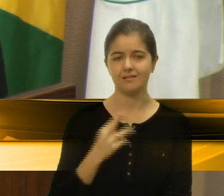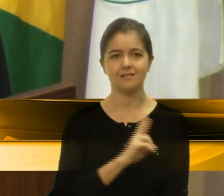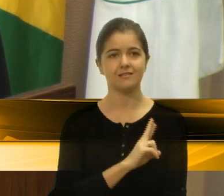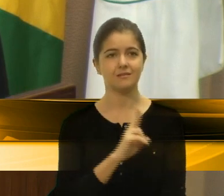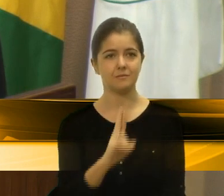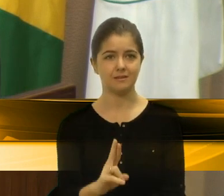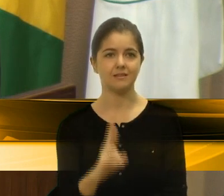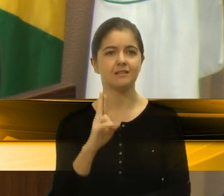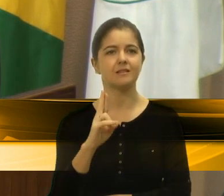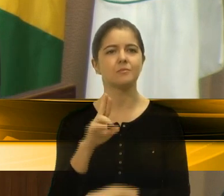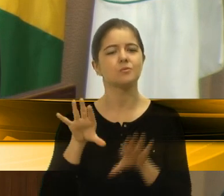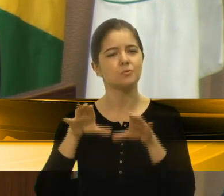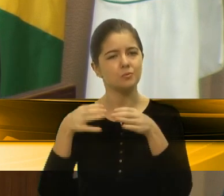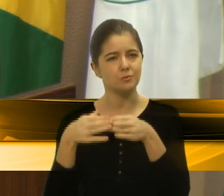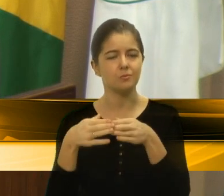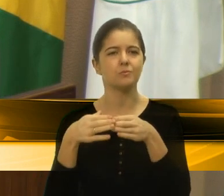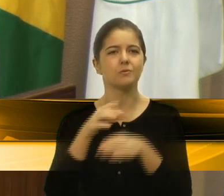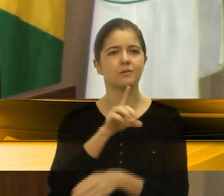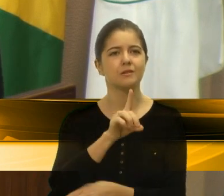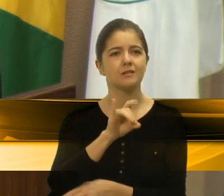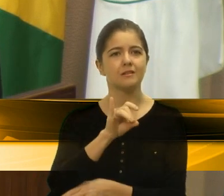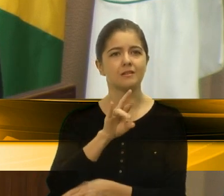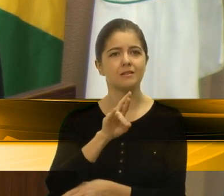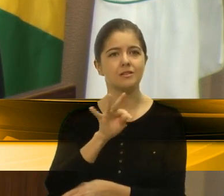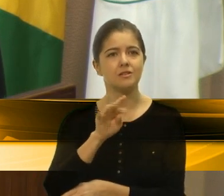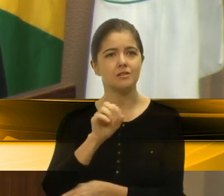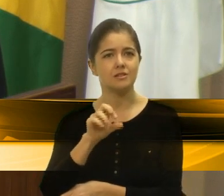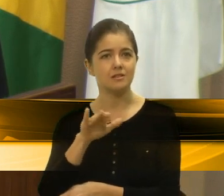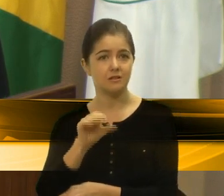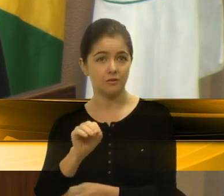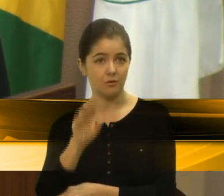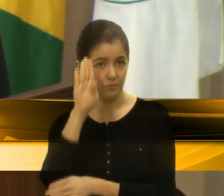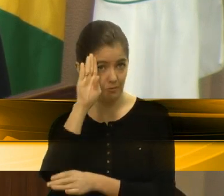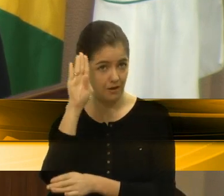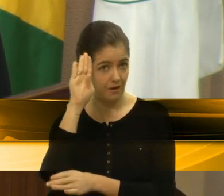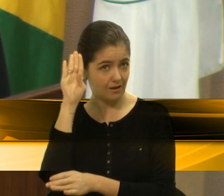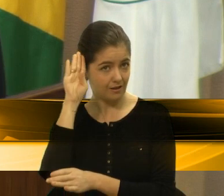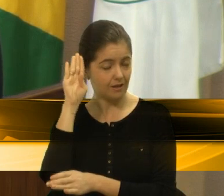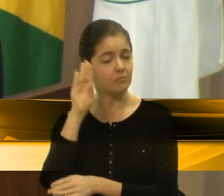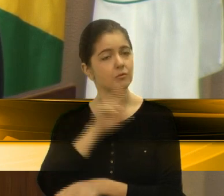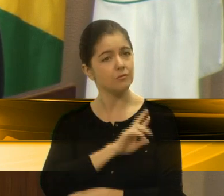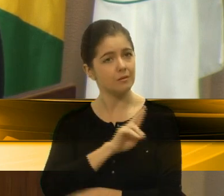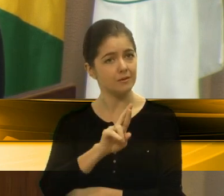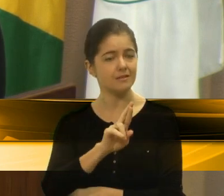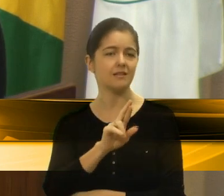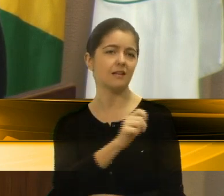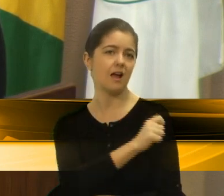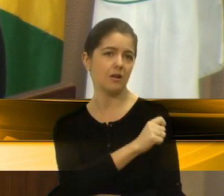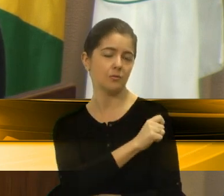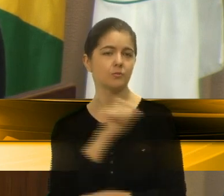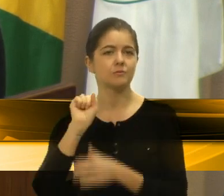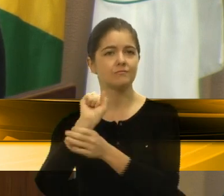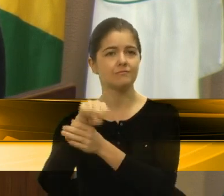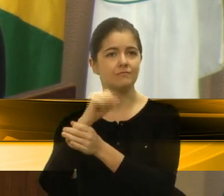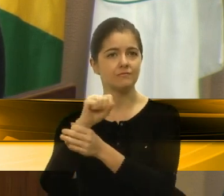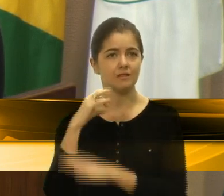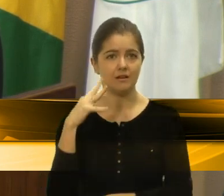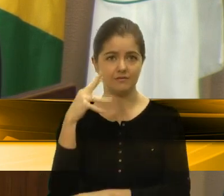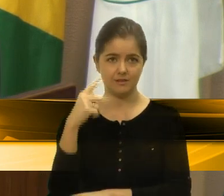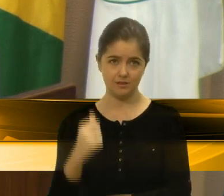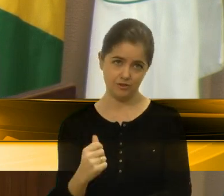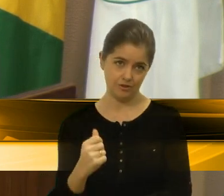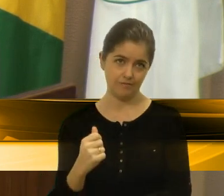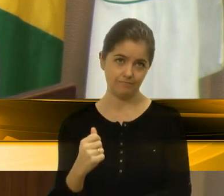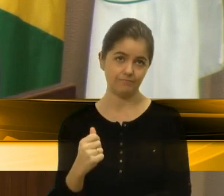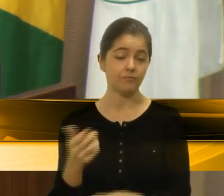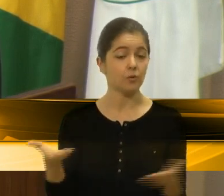Serra Gaúcha, FSG, e como diretório acadêmico nós representamos os estudantes de fisioterapia, né? E nós